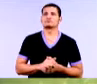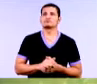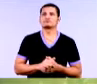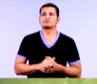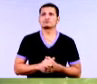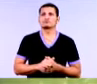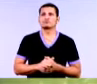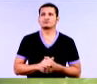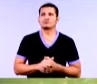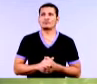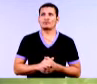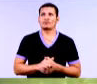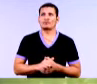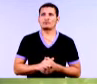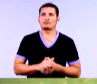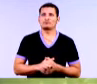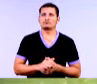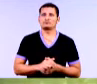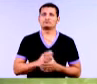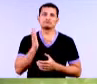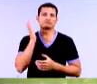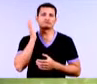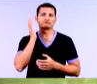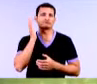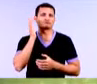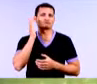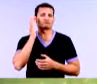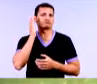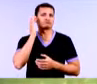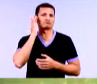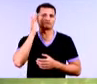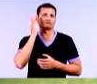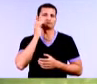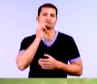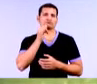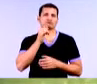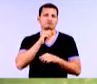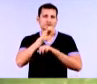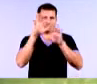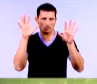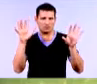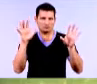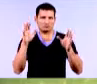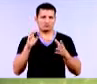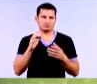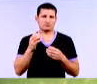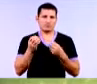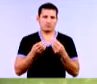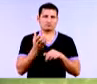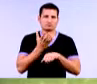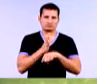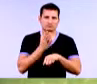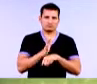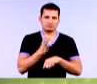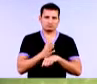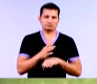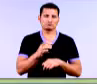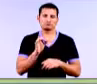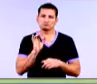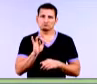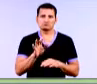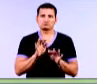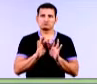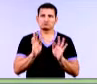Não sei se ficou claro essa questão da resolução do exercício, mas era